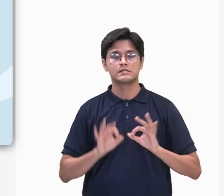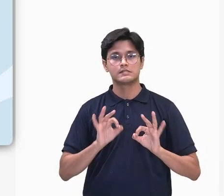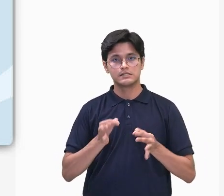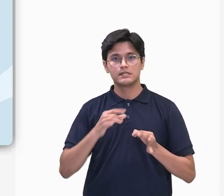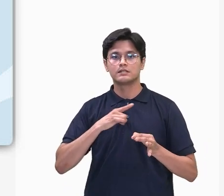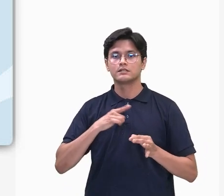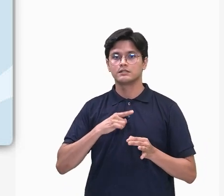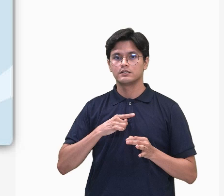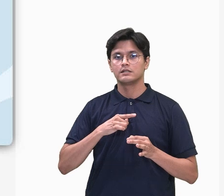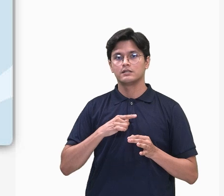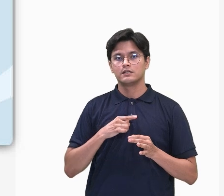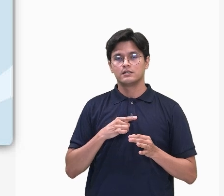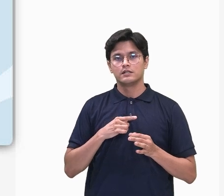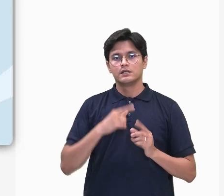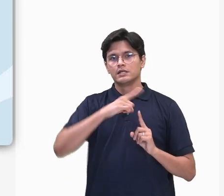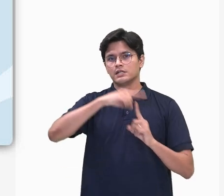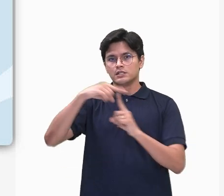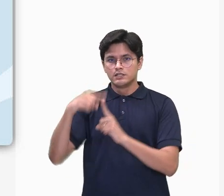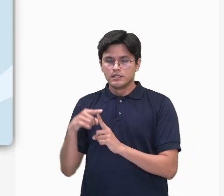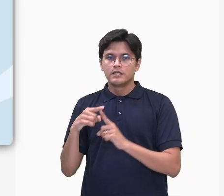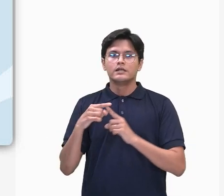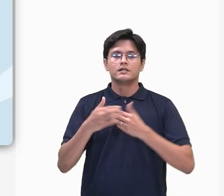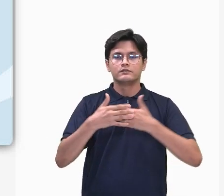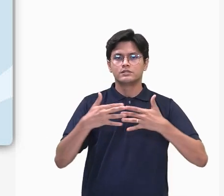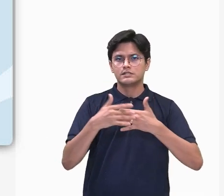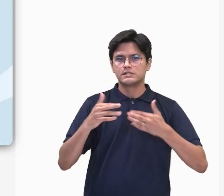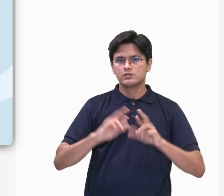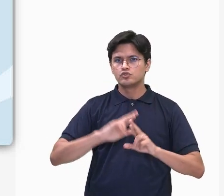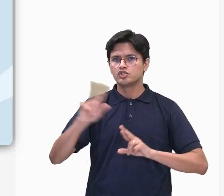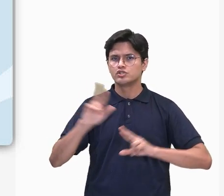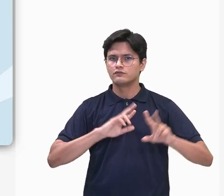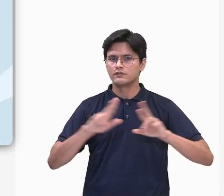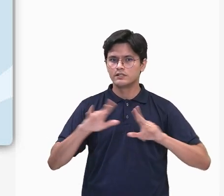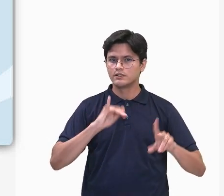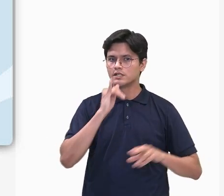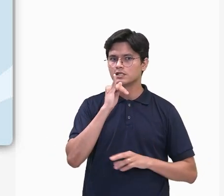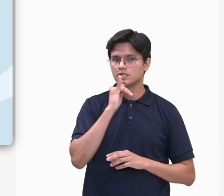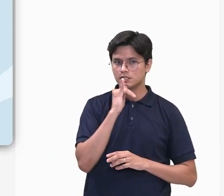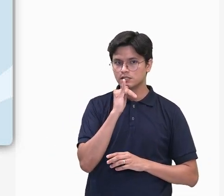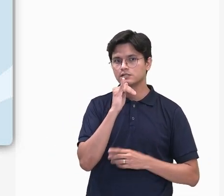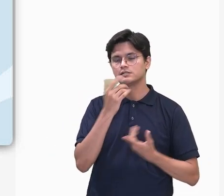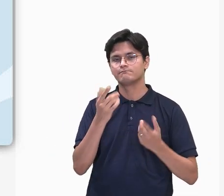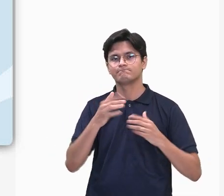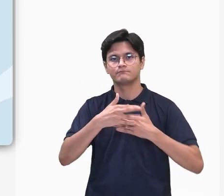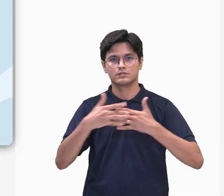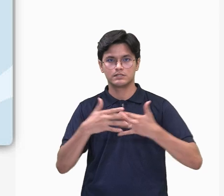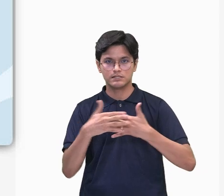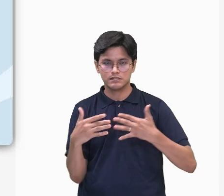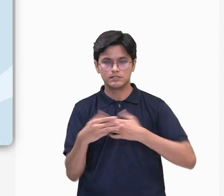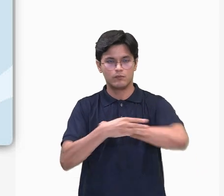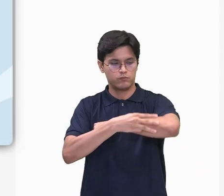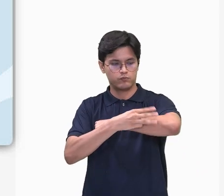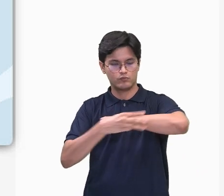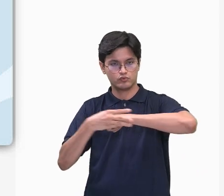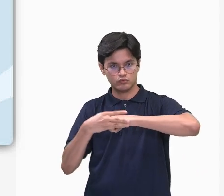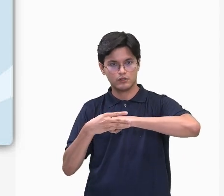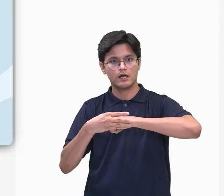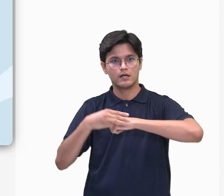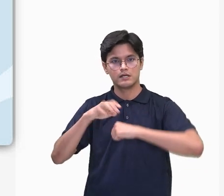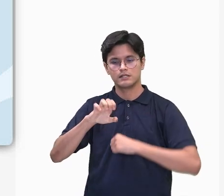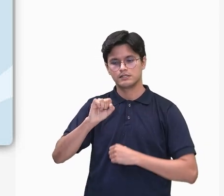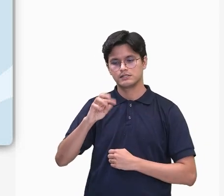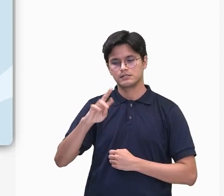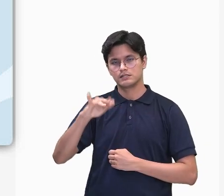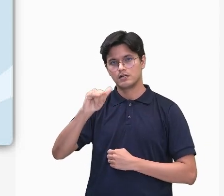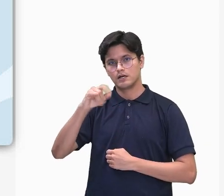existem diferentes tipos de tecido. Olha só, a gente observa lá em cima o tecido muscular não estriado. Por quê? Eu já sei que